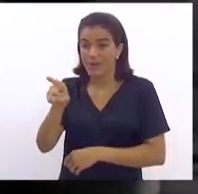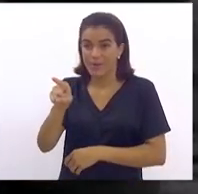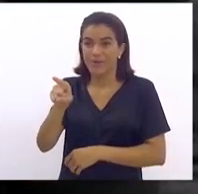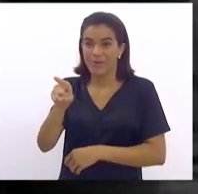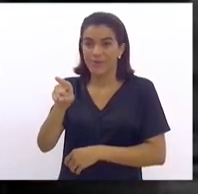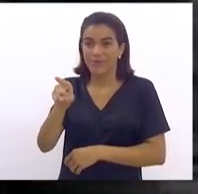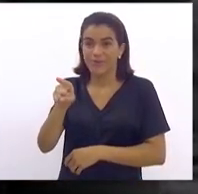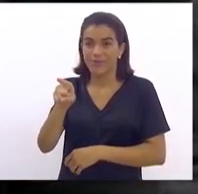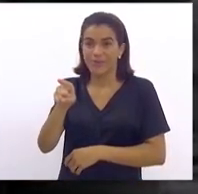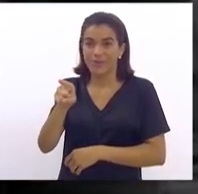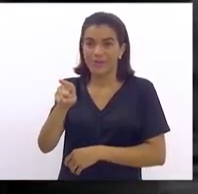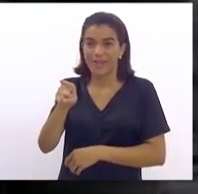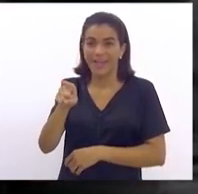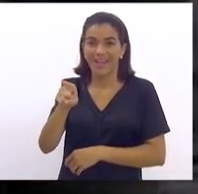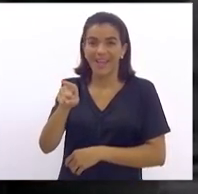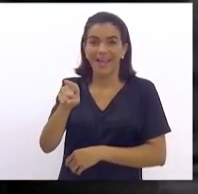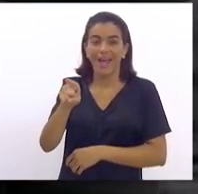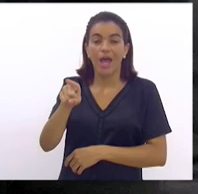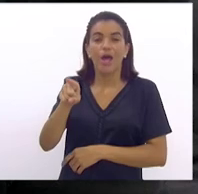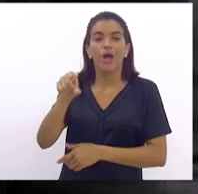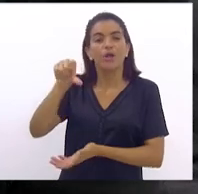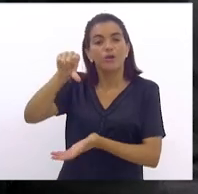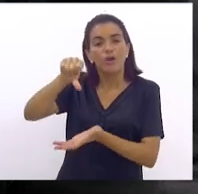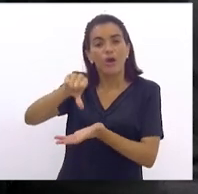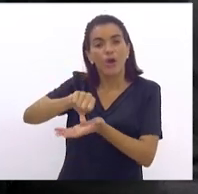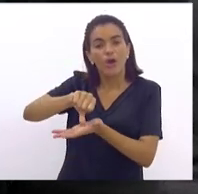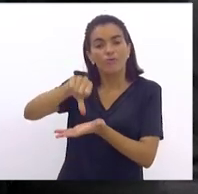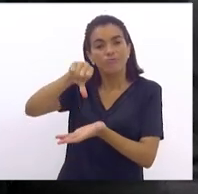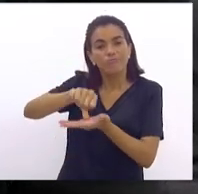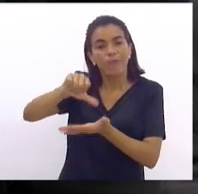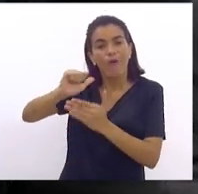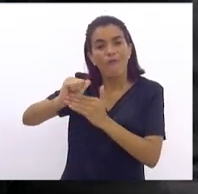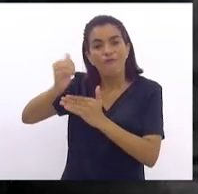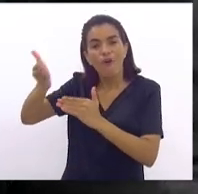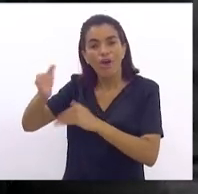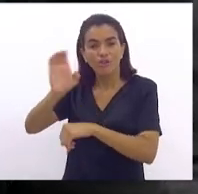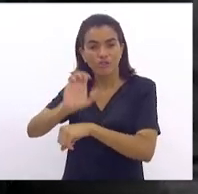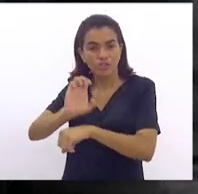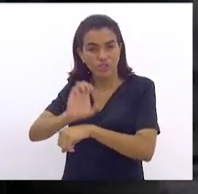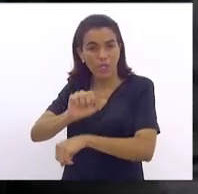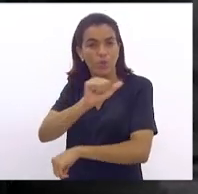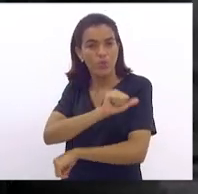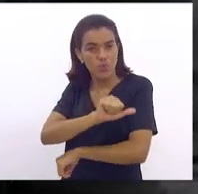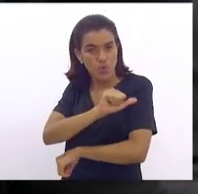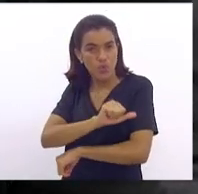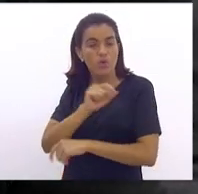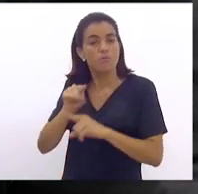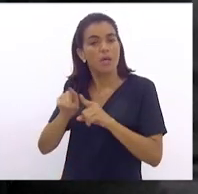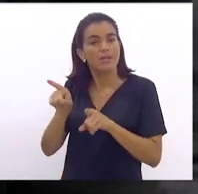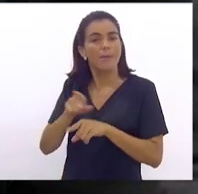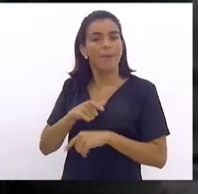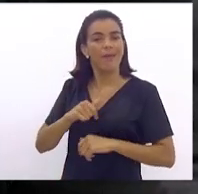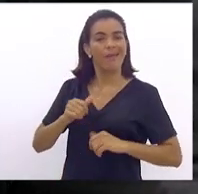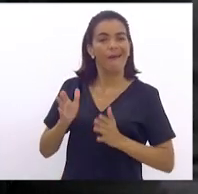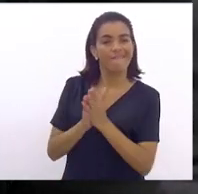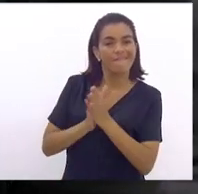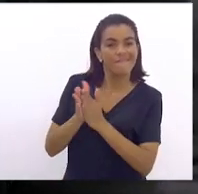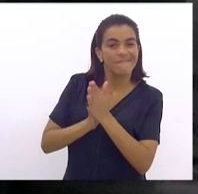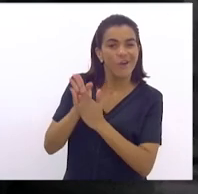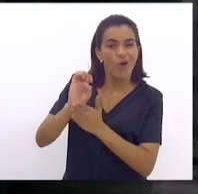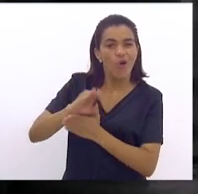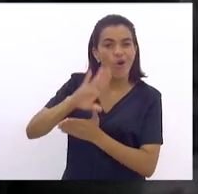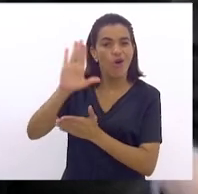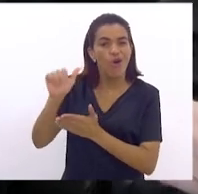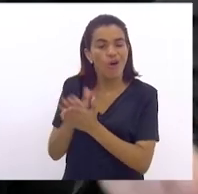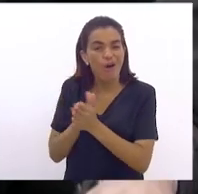estão localizados fora do Estado do Rio de Janeiro, mas que também gozam do benefício da substituição tributária. E